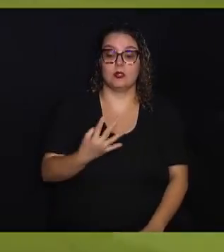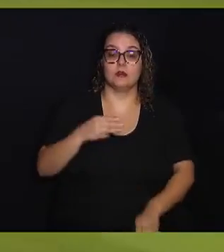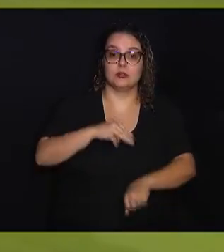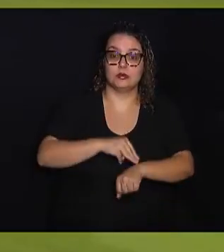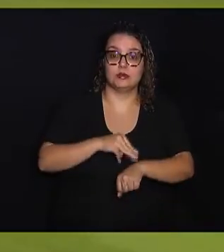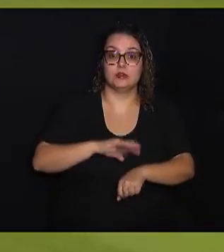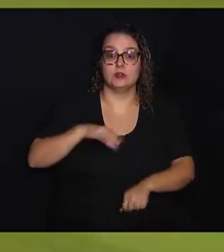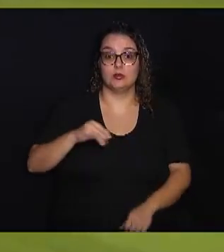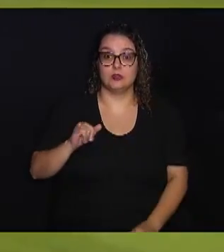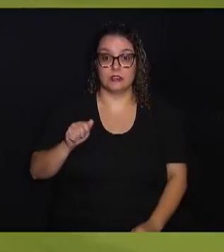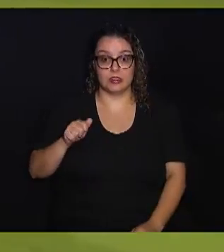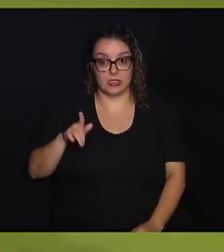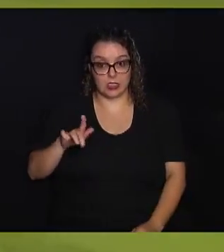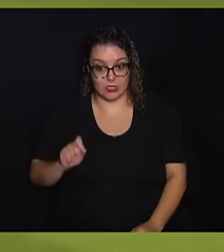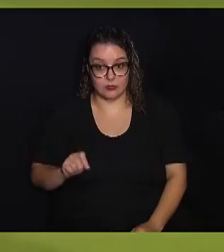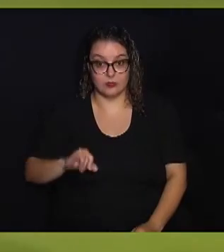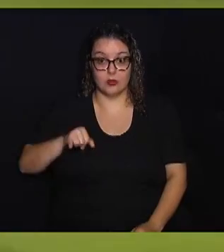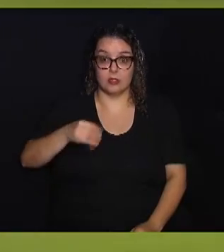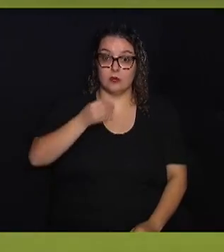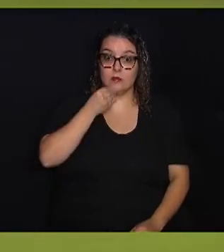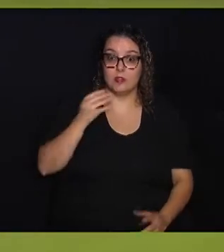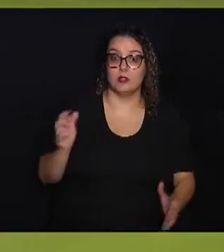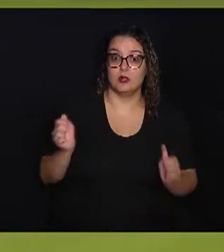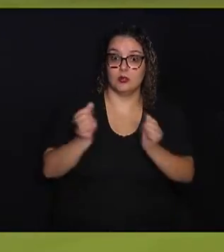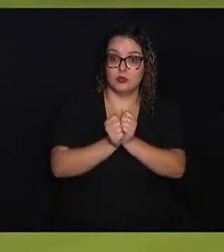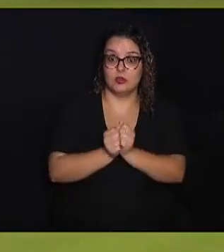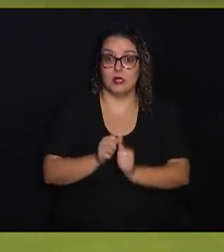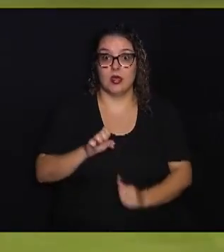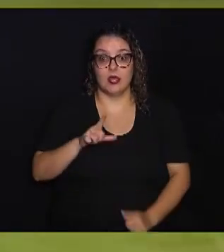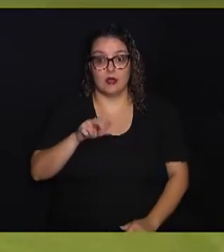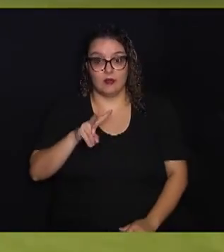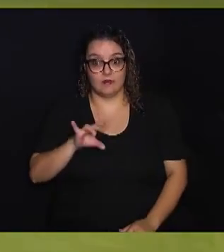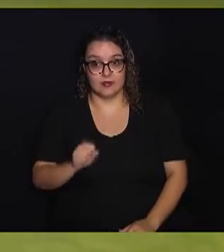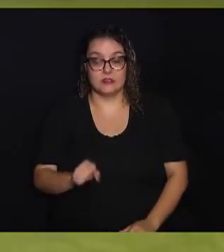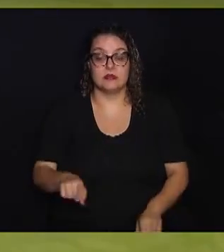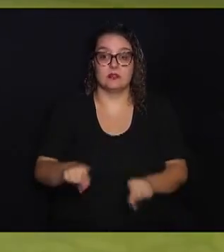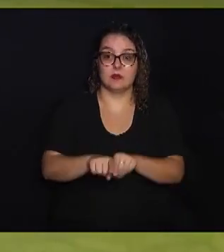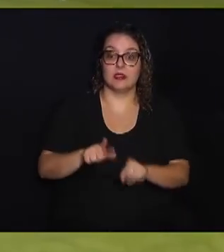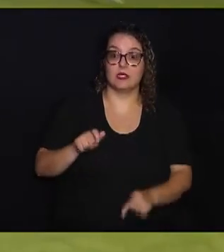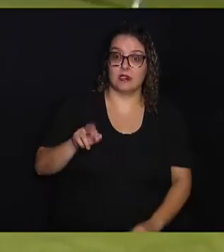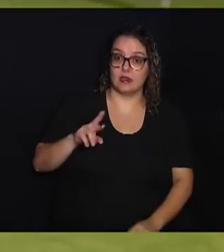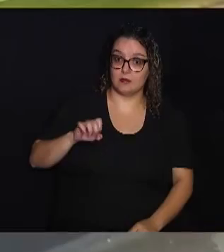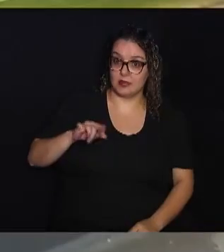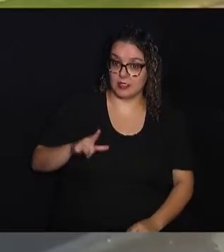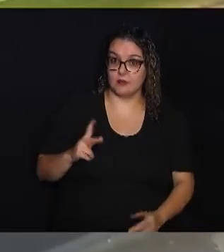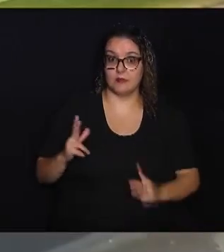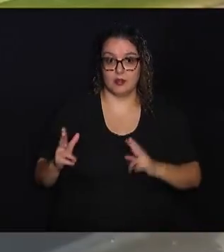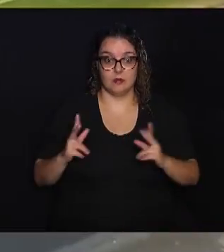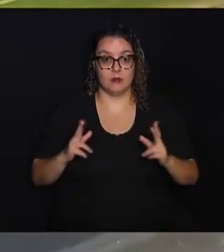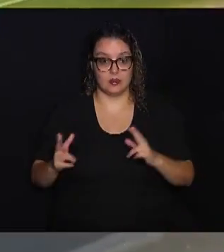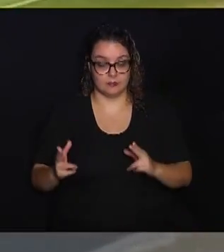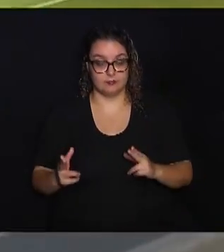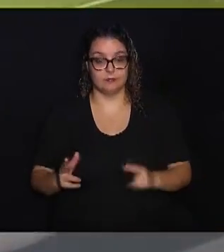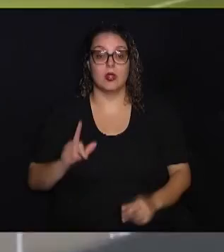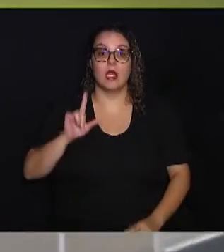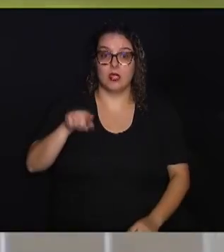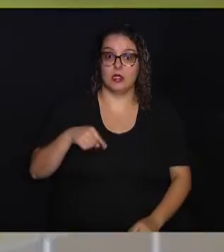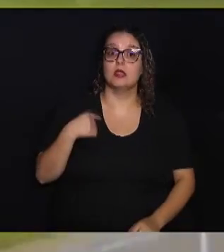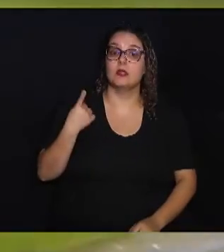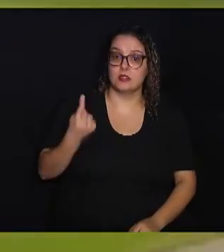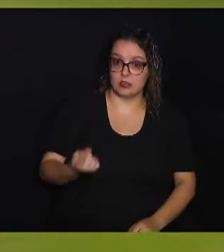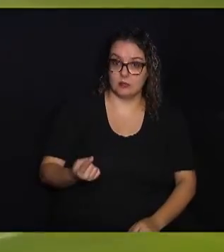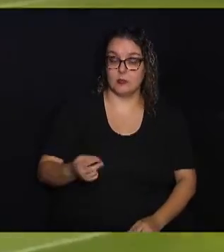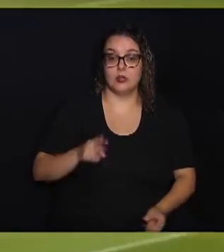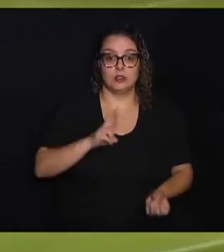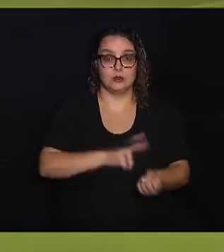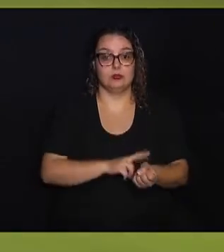quando Iago Dias aproveitou combinação entre Elvis e Gabriel Novaes para empatar a partida. Na sequência, o ritmo do